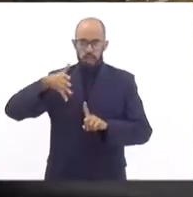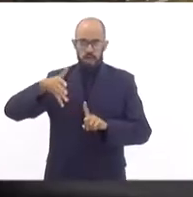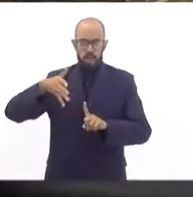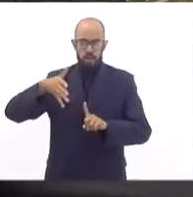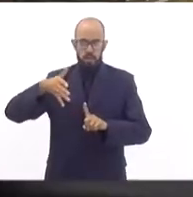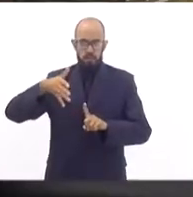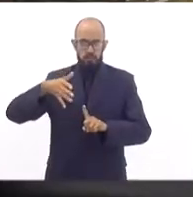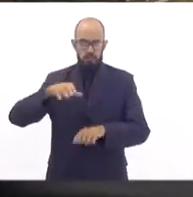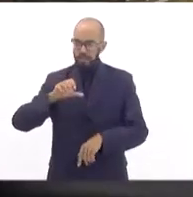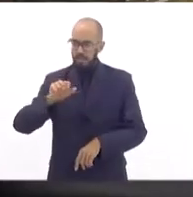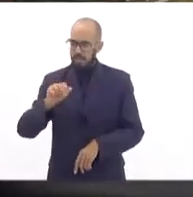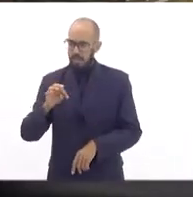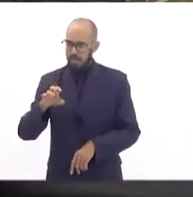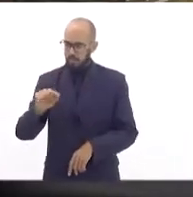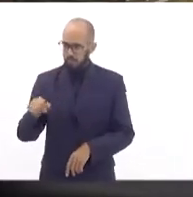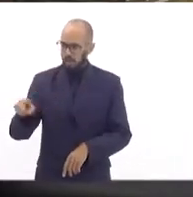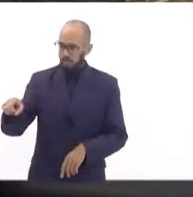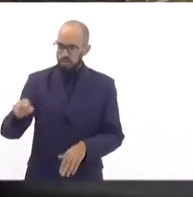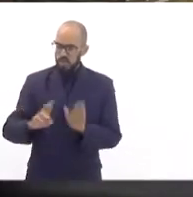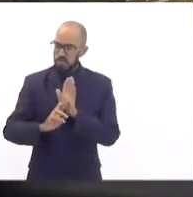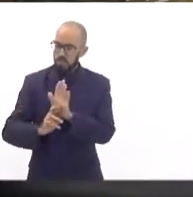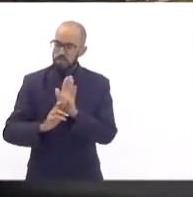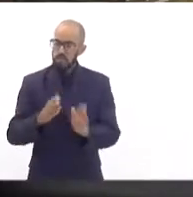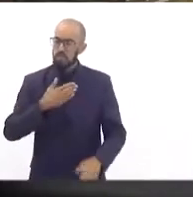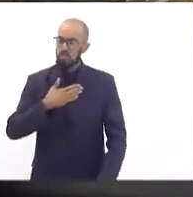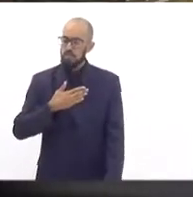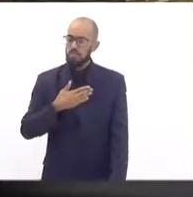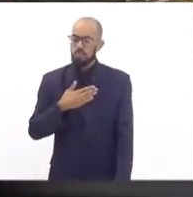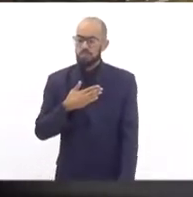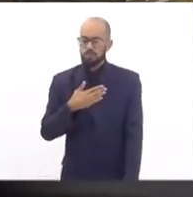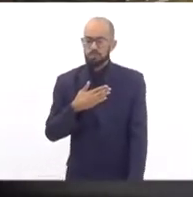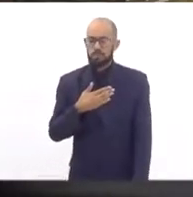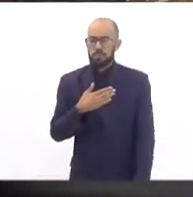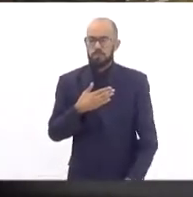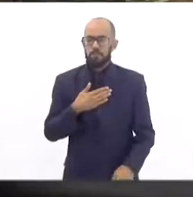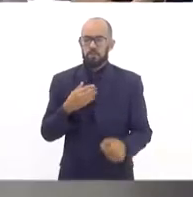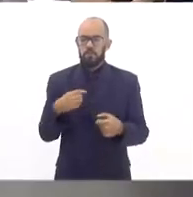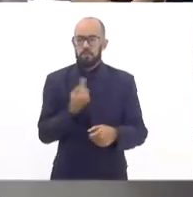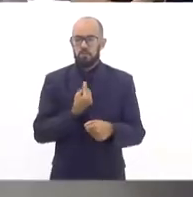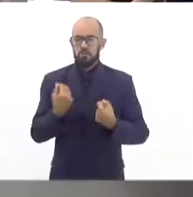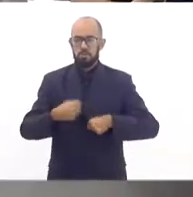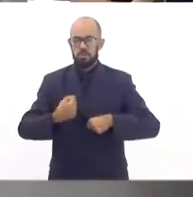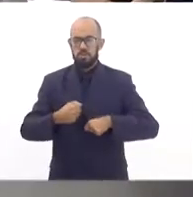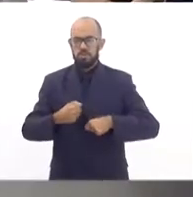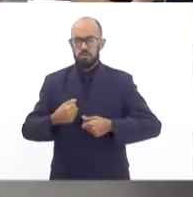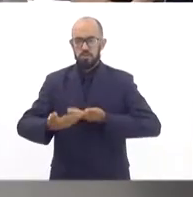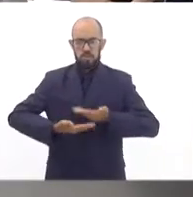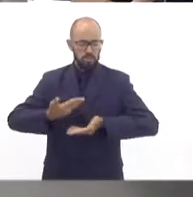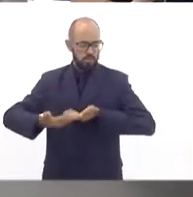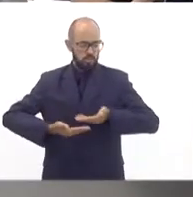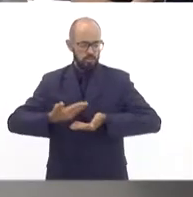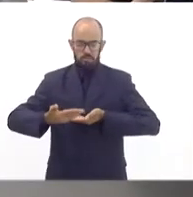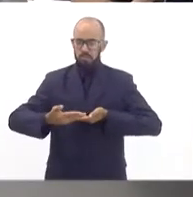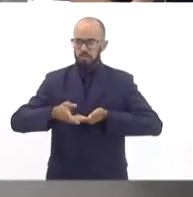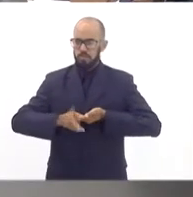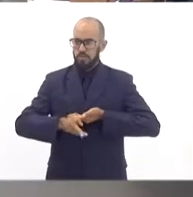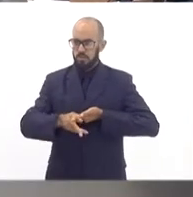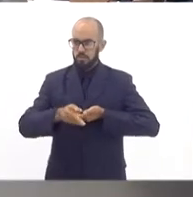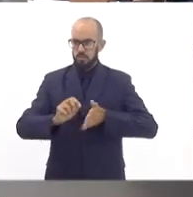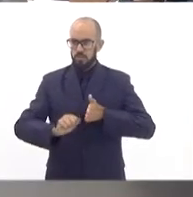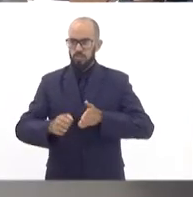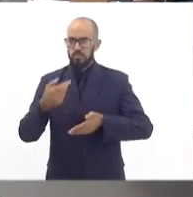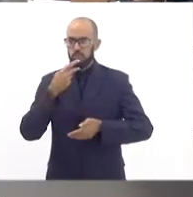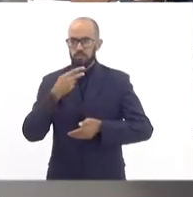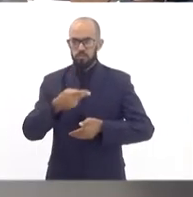dizer, Kátia, que você nos representa. Acho que a gente tinha que ter essa dinâmica, sabe, deputada Lucinha? Sim. De trazer quem está